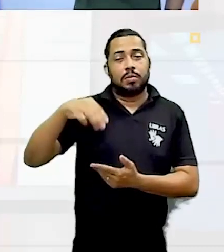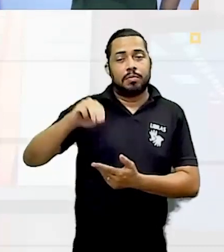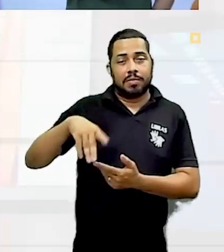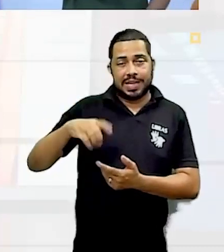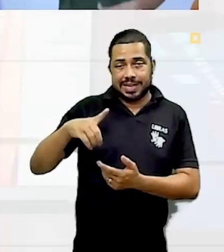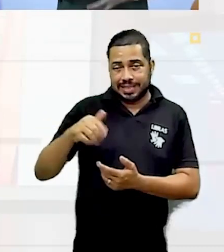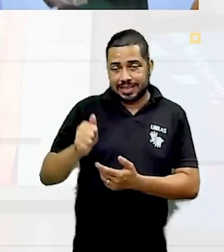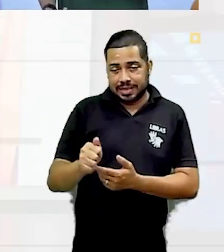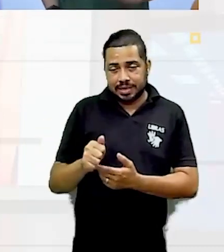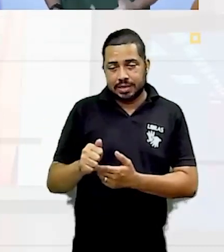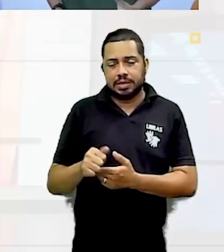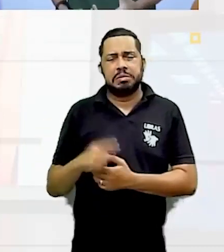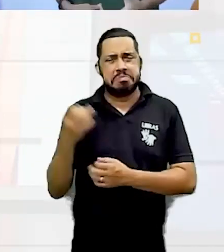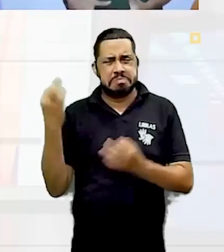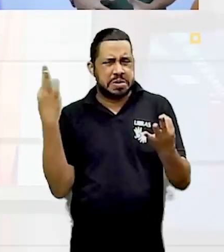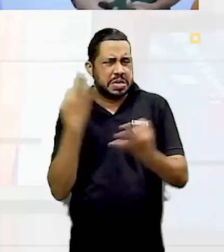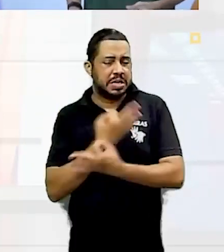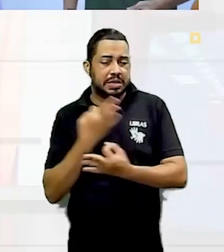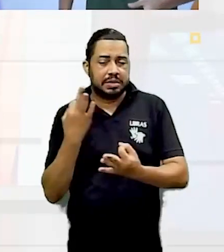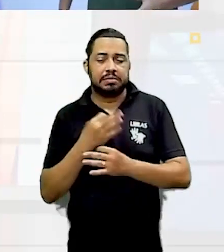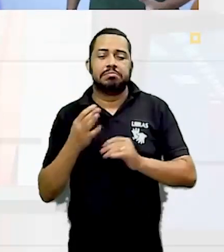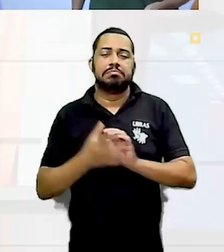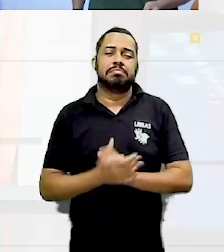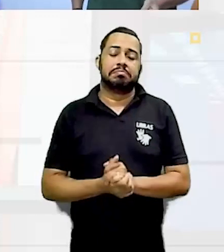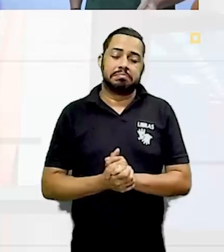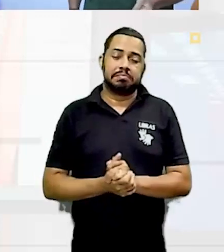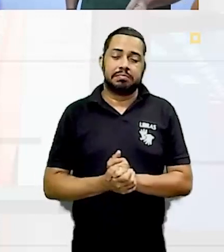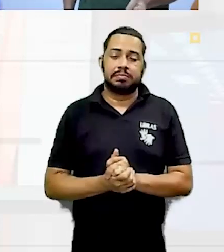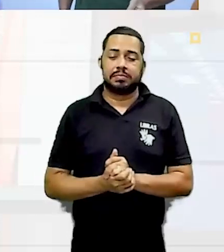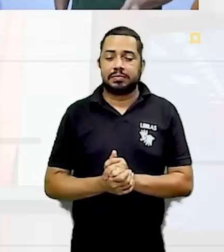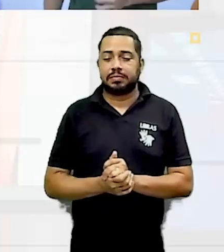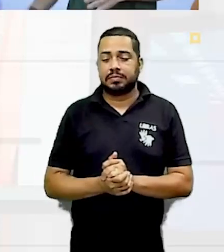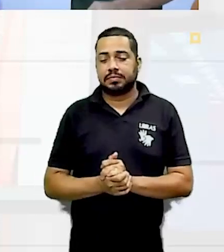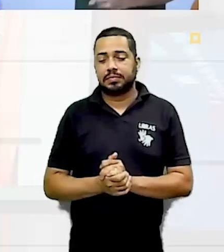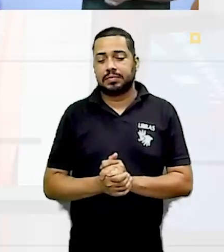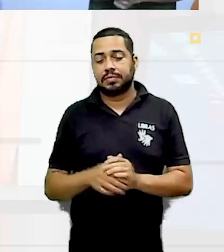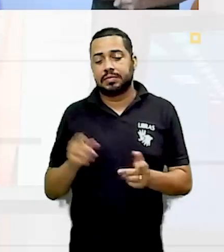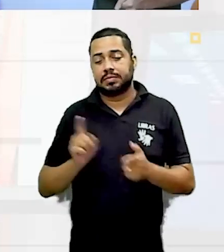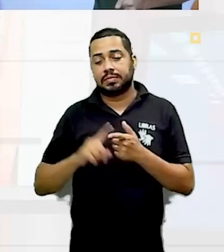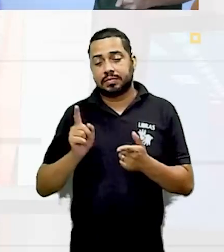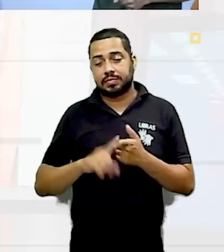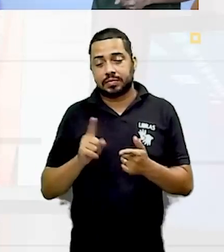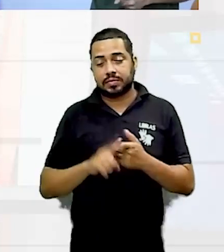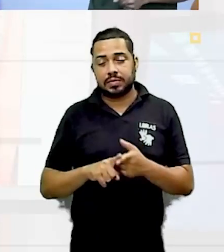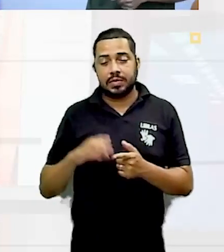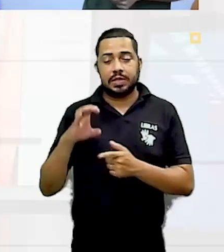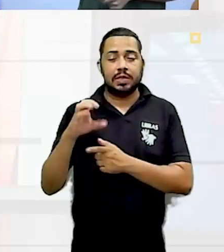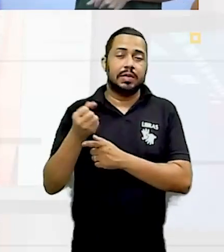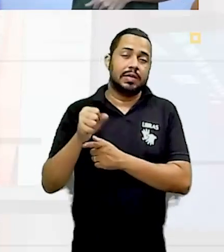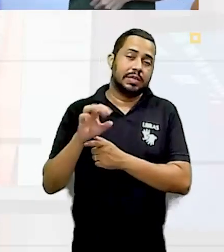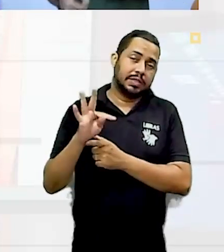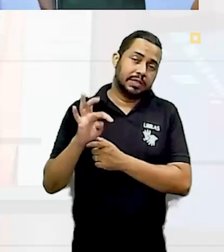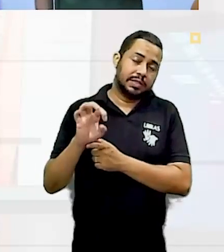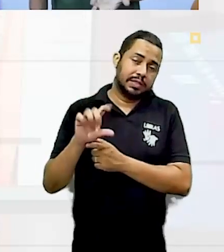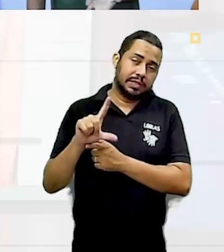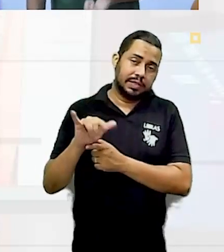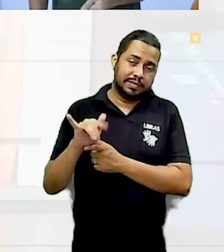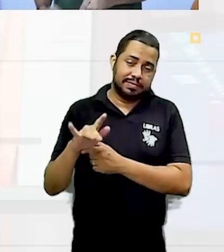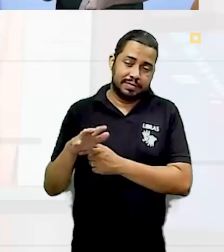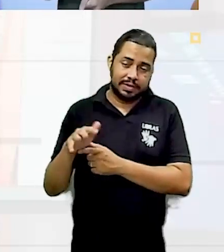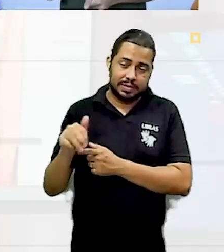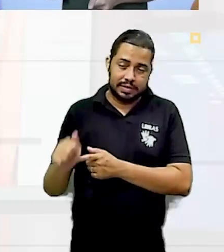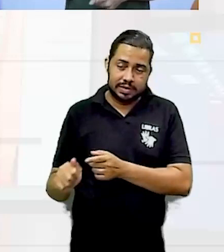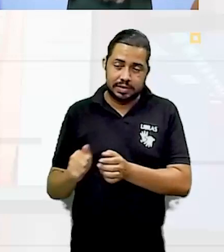muito lindo visualmente, muito apelativo. Eu trouxe também o Castlevania, Symphony of the